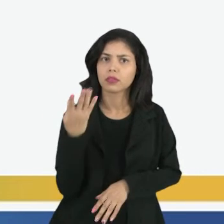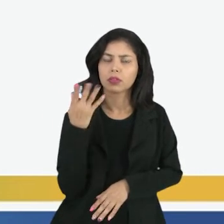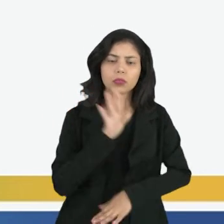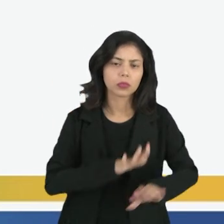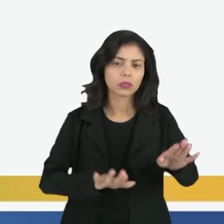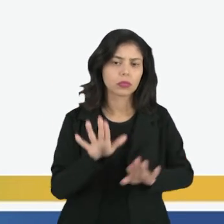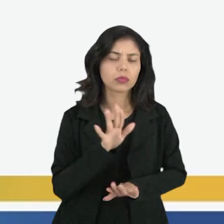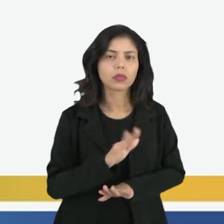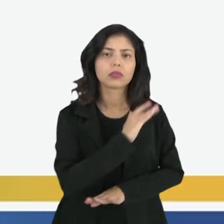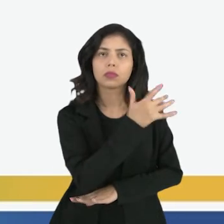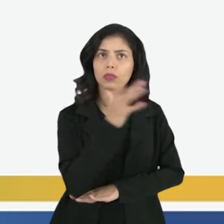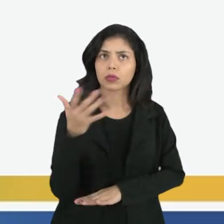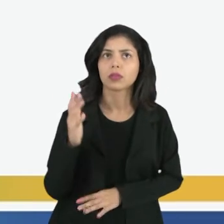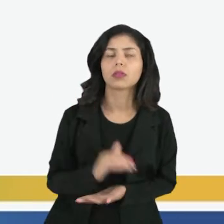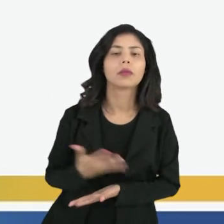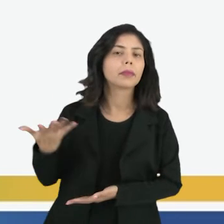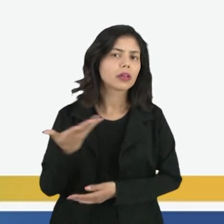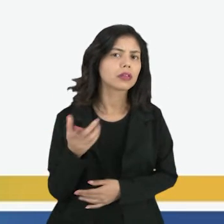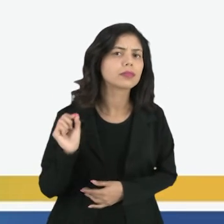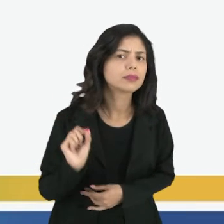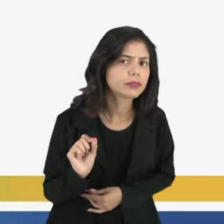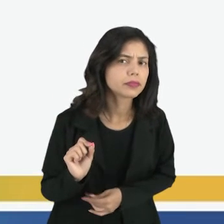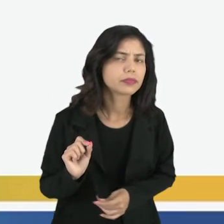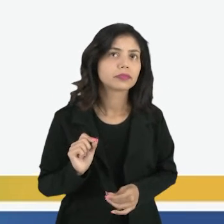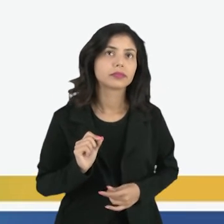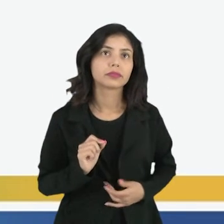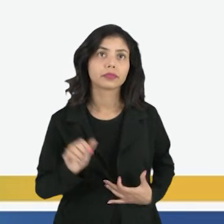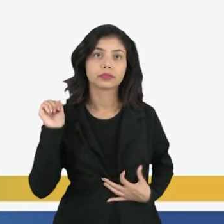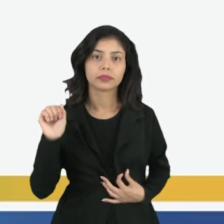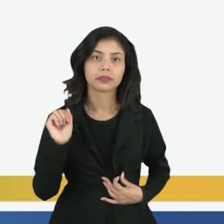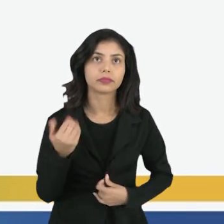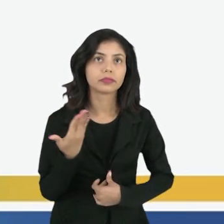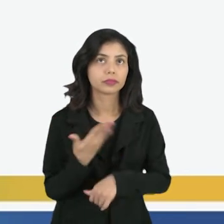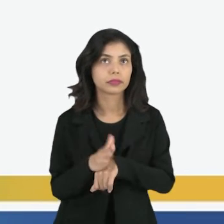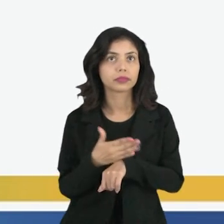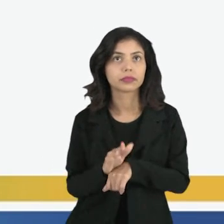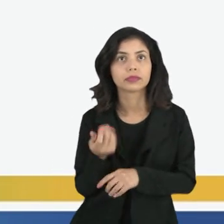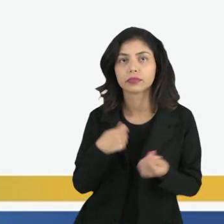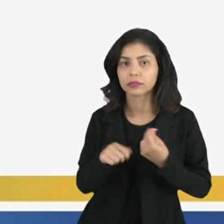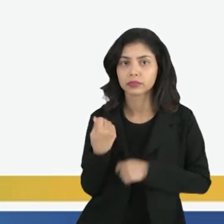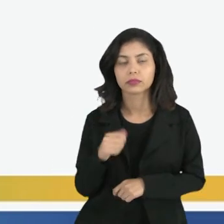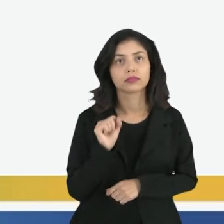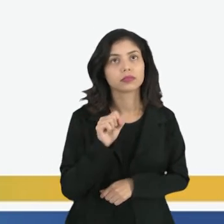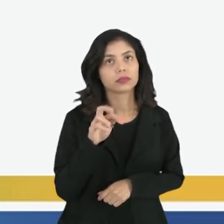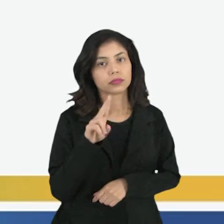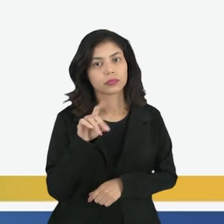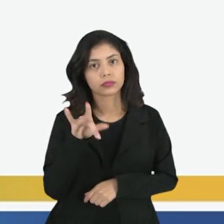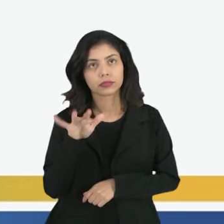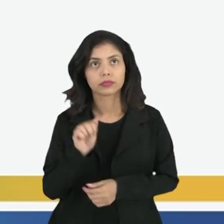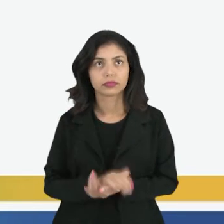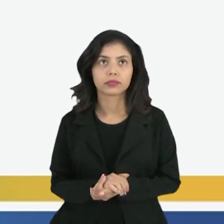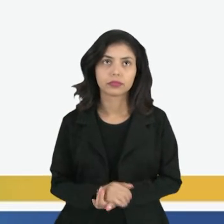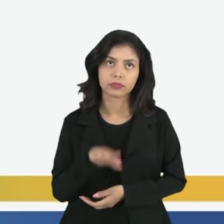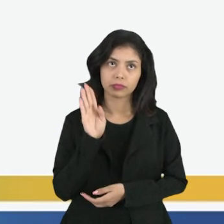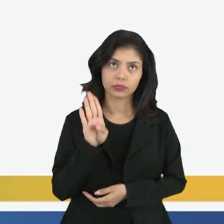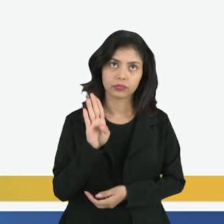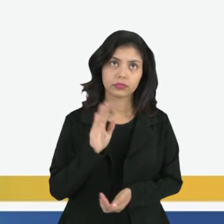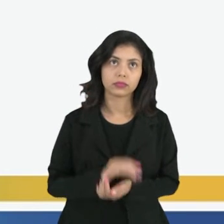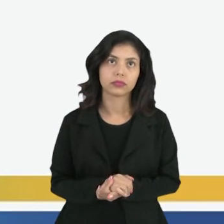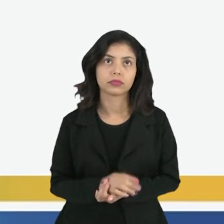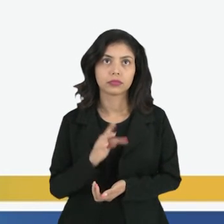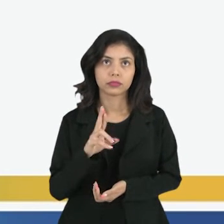área das ciências sociais, nós temos duas grandes vertentes. Uma vertente que prega